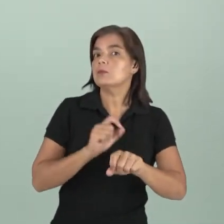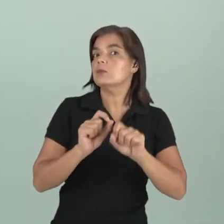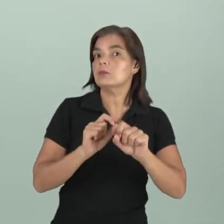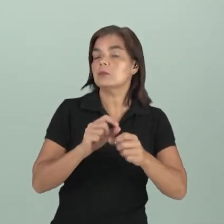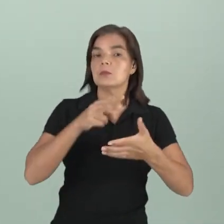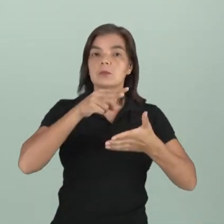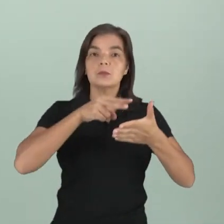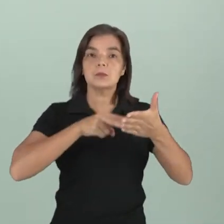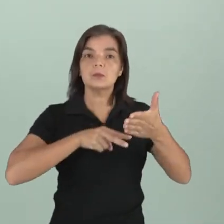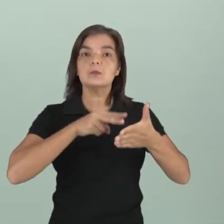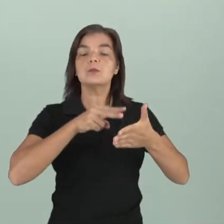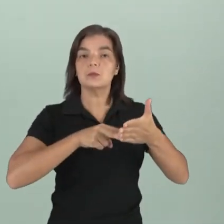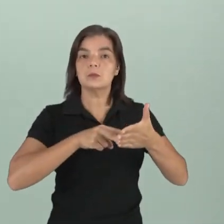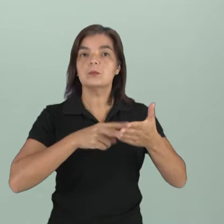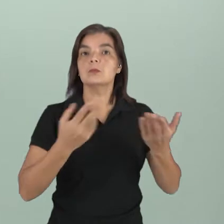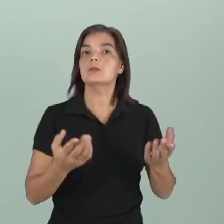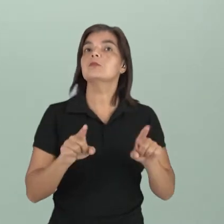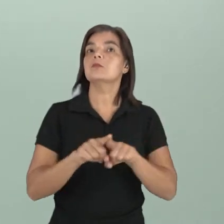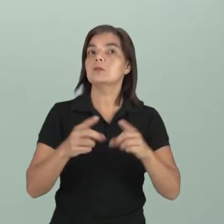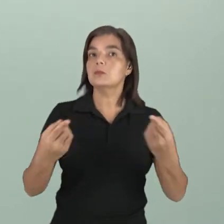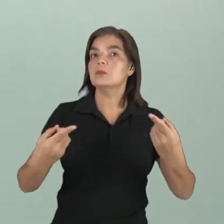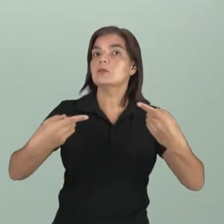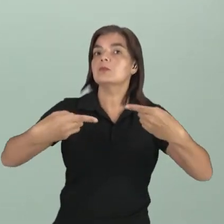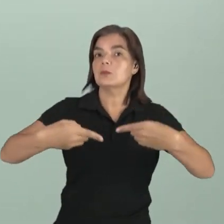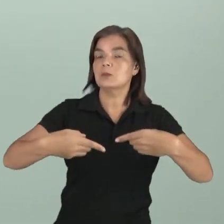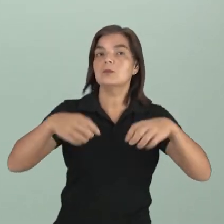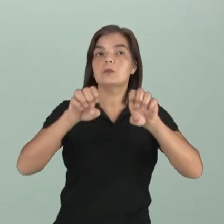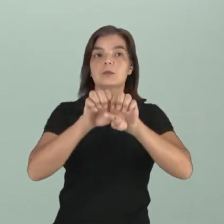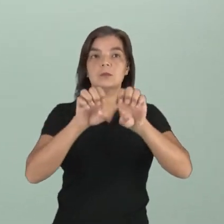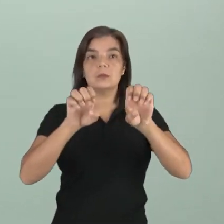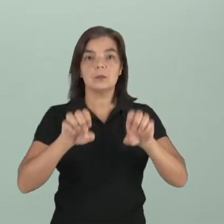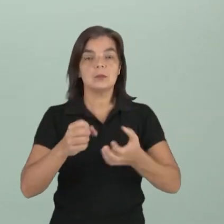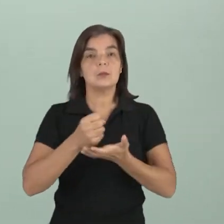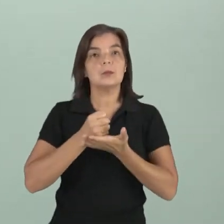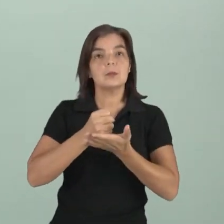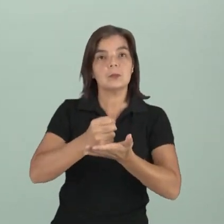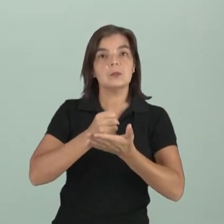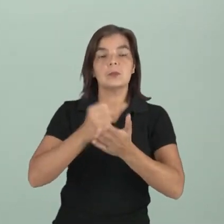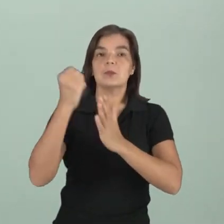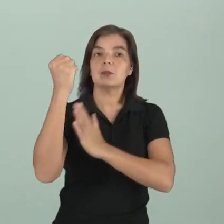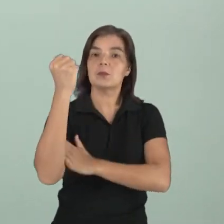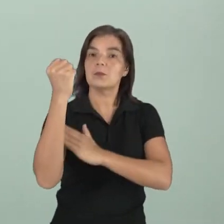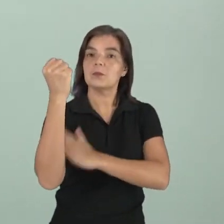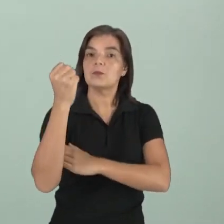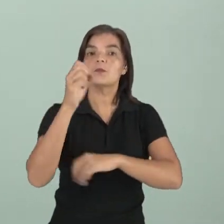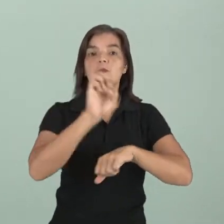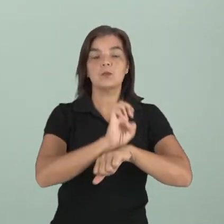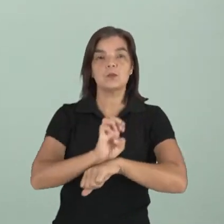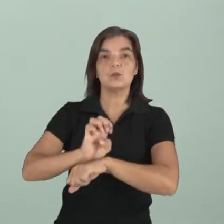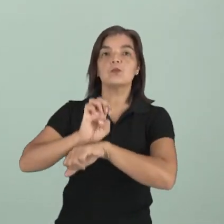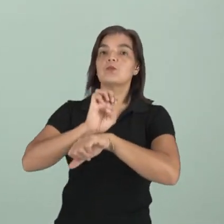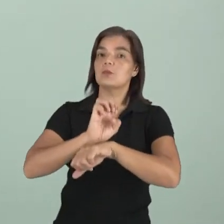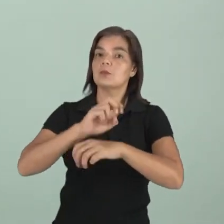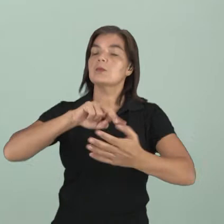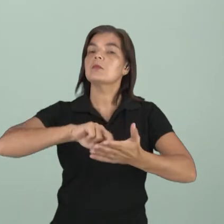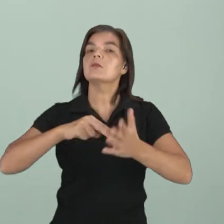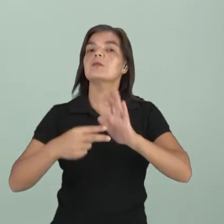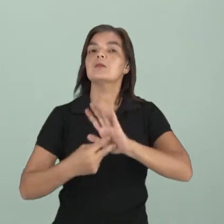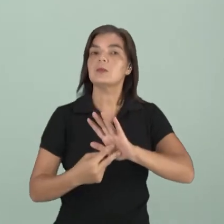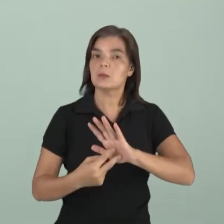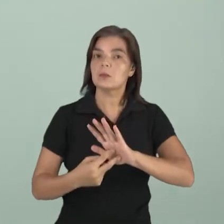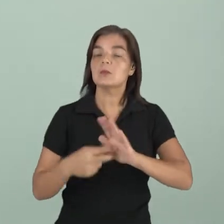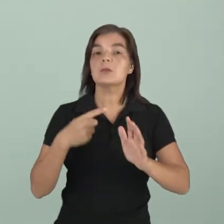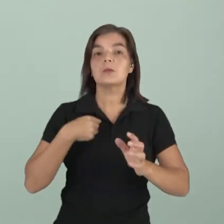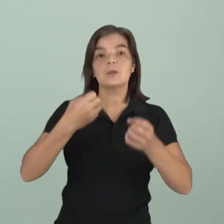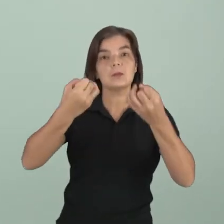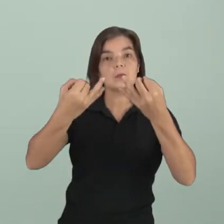foi lido assim: por oposição às estruturas apoiadas pela força de um Estado, ou seja,